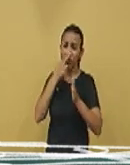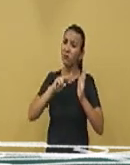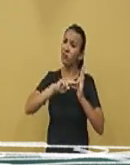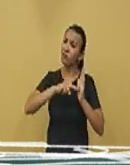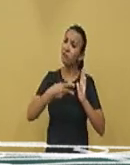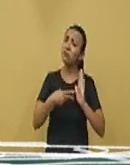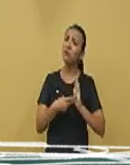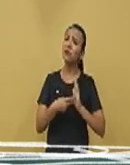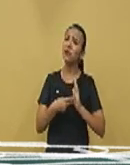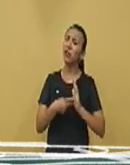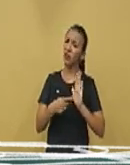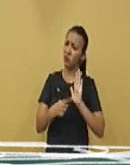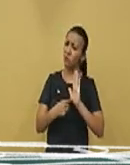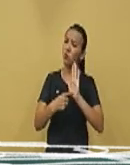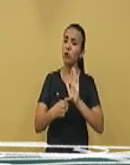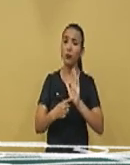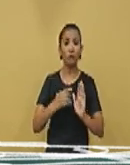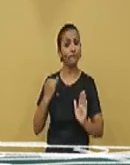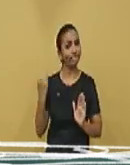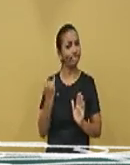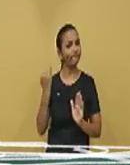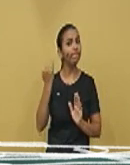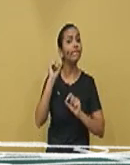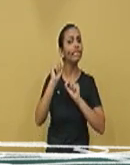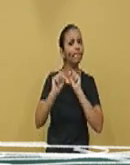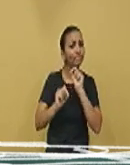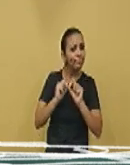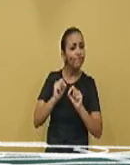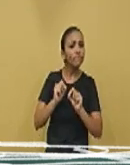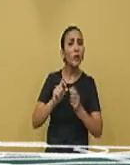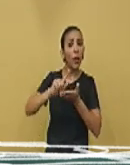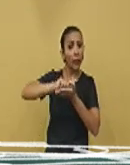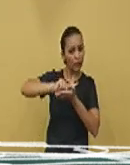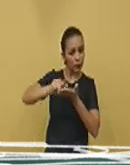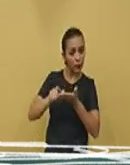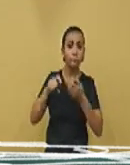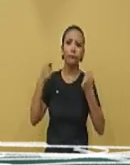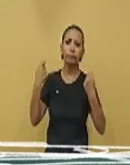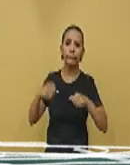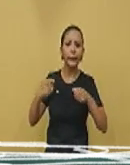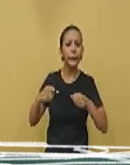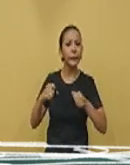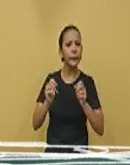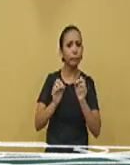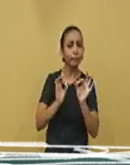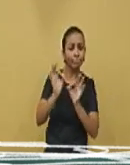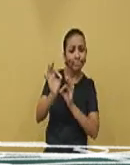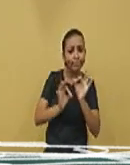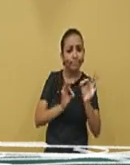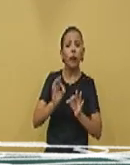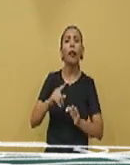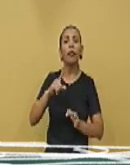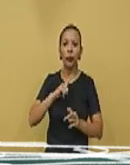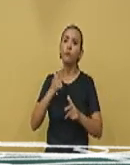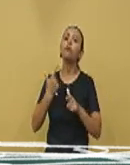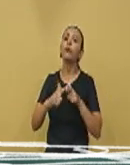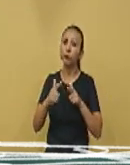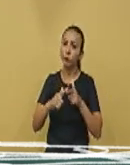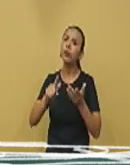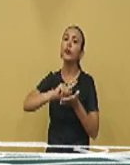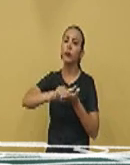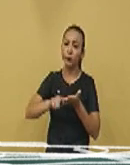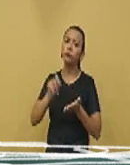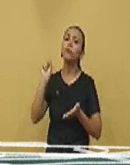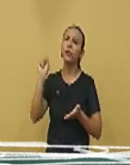aí um indicador muito importante, né? Que a gestão ela precisa ser ajustada. Tem um problema de gestão aí, né?